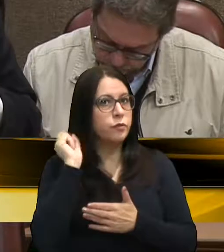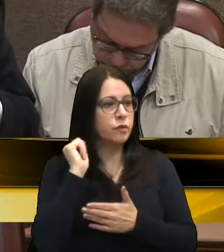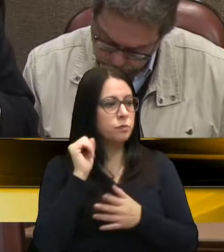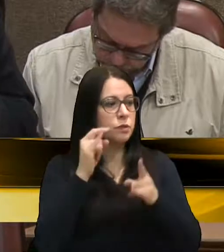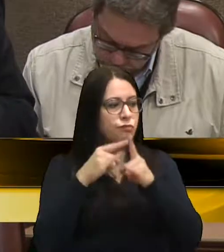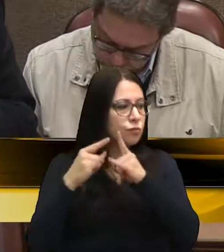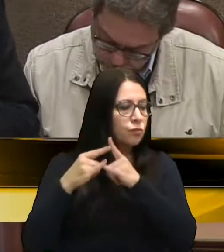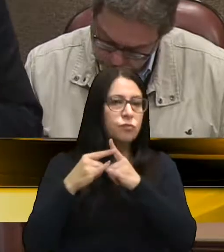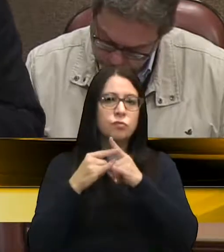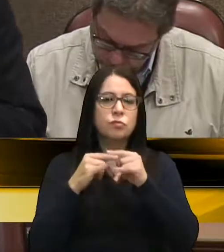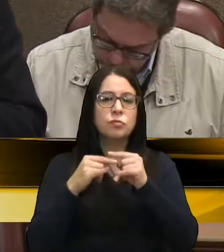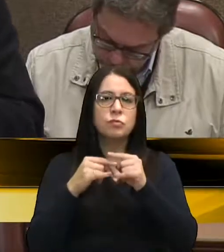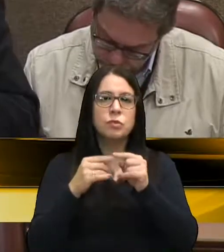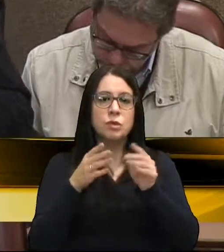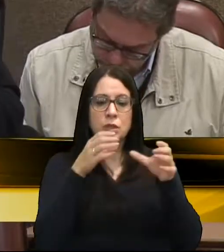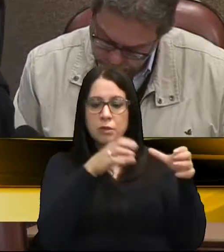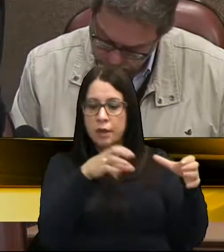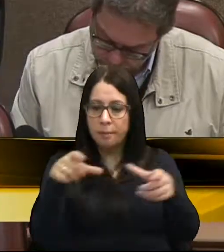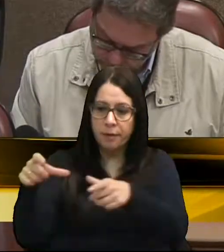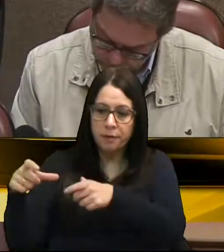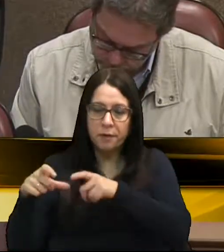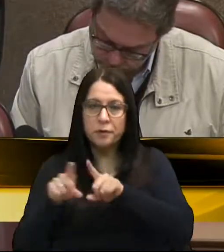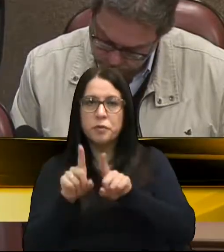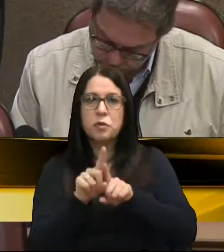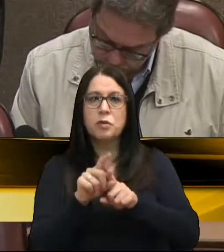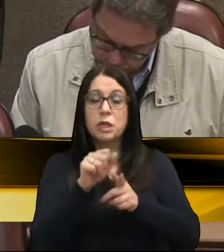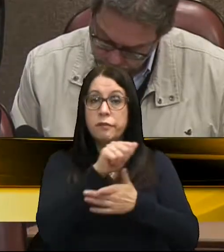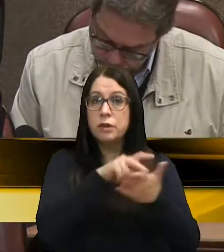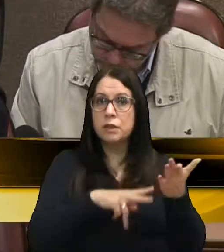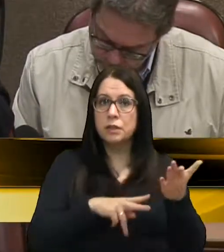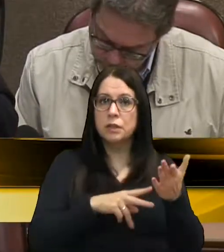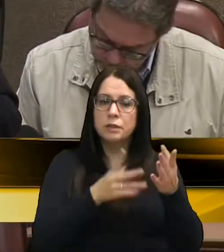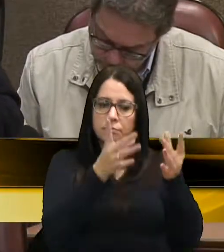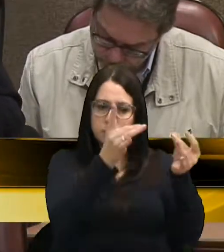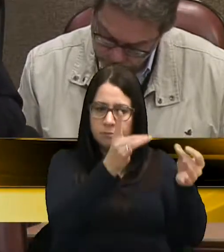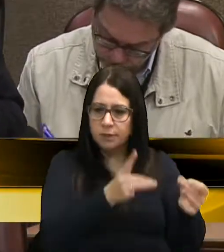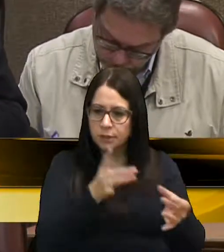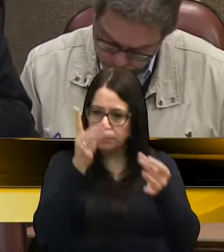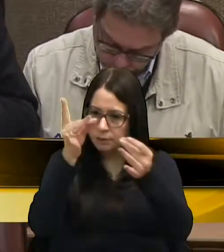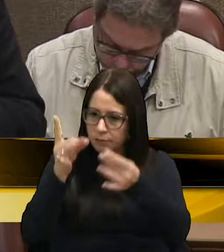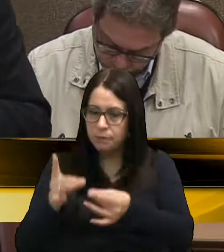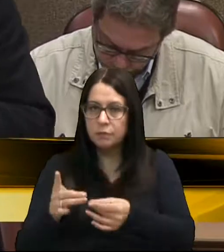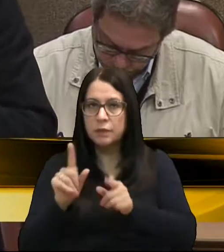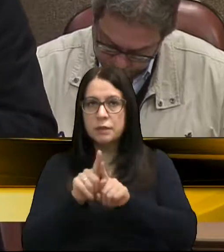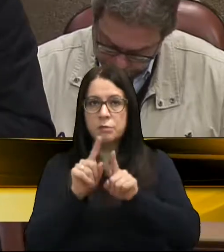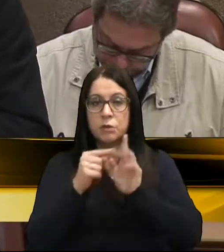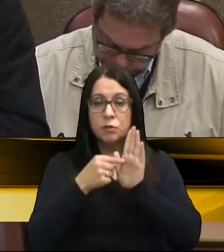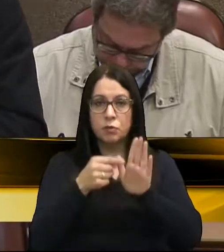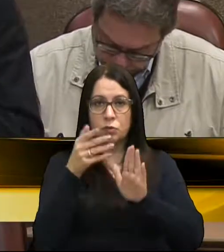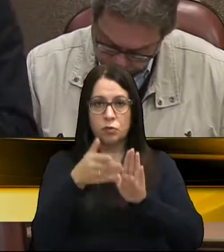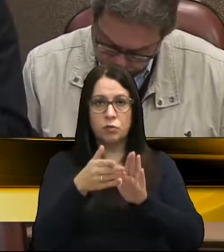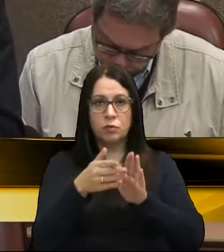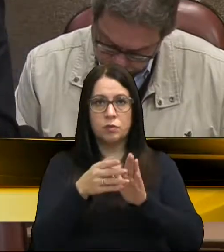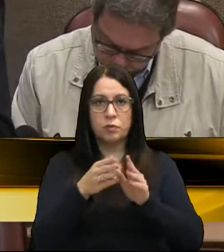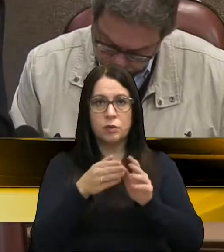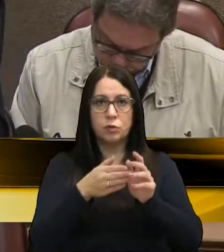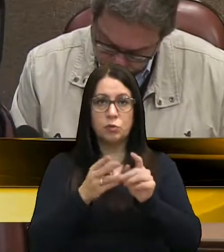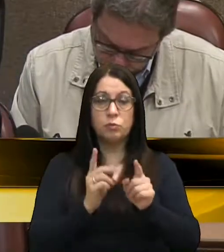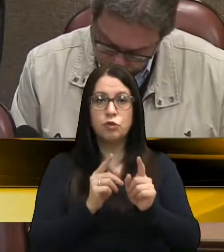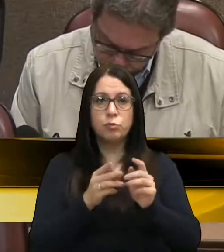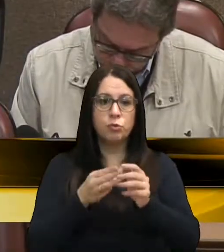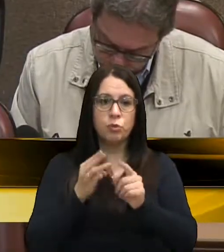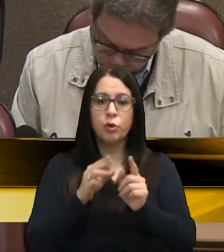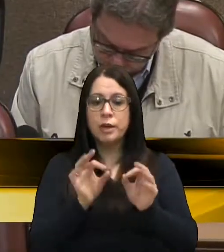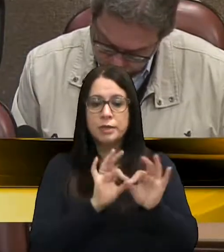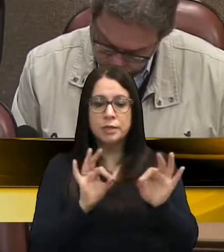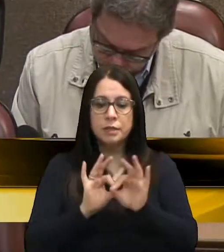entidades, segmentos, e avaliando de forma mais pormenorizada a peça que agora vem e vai nortear o orçamento do próximo